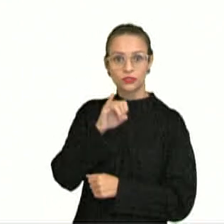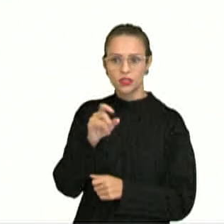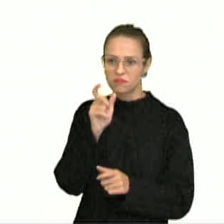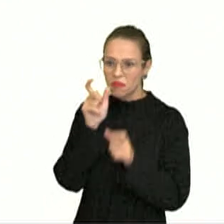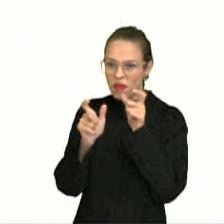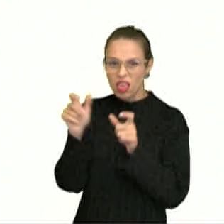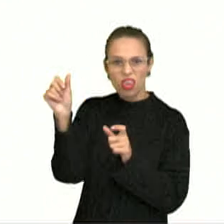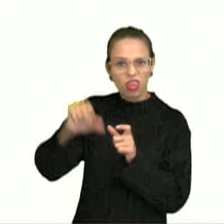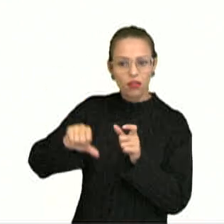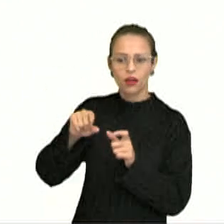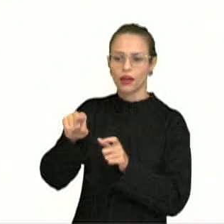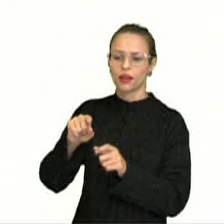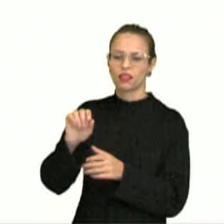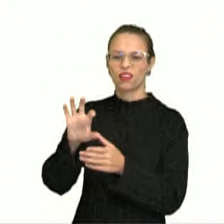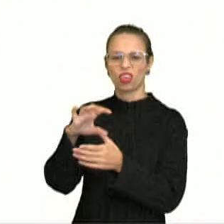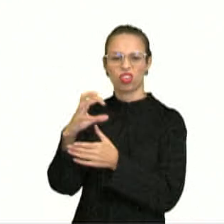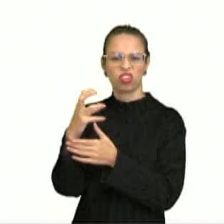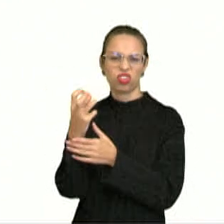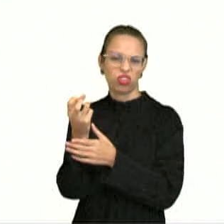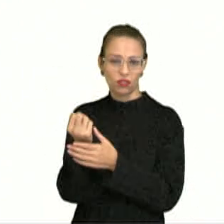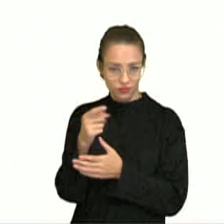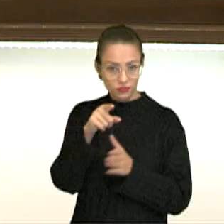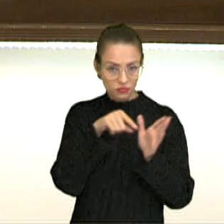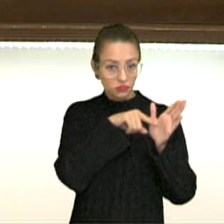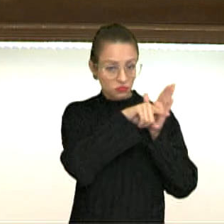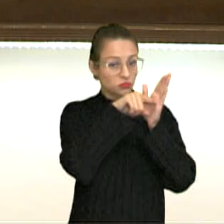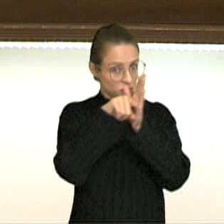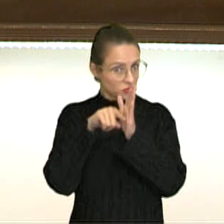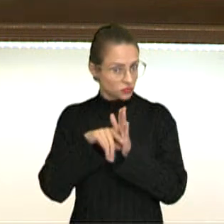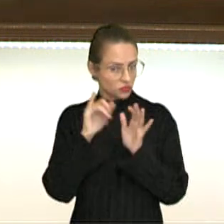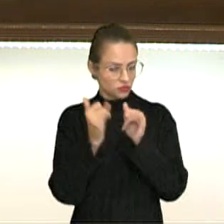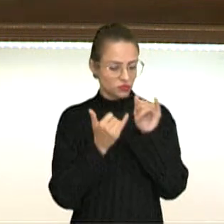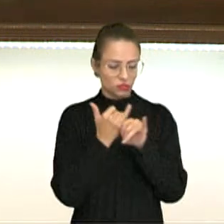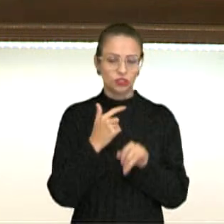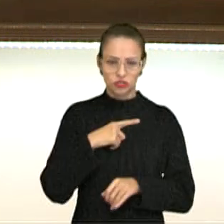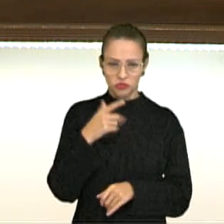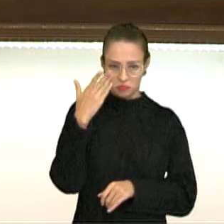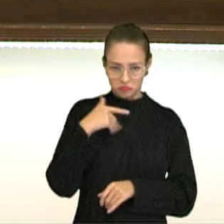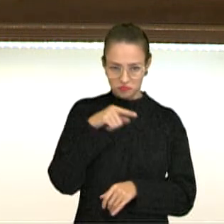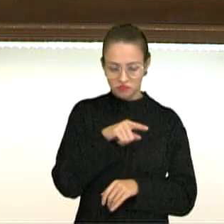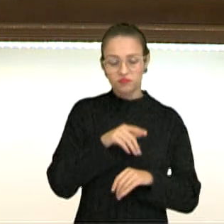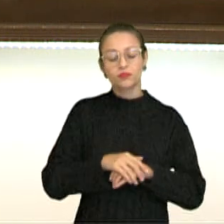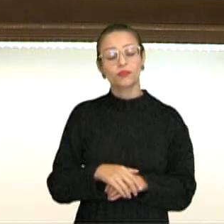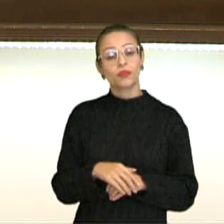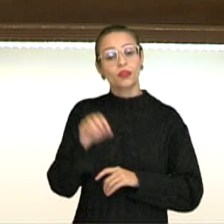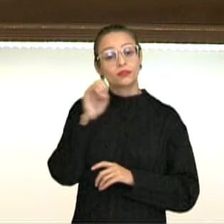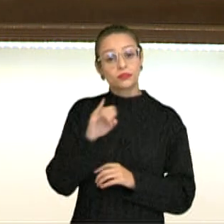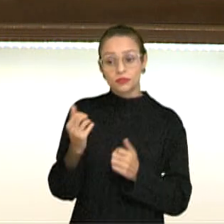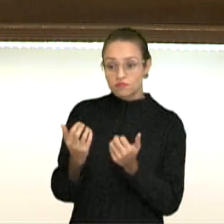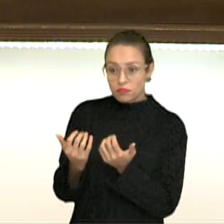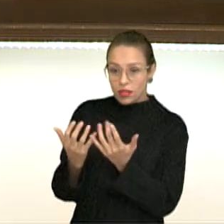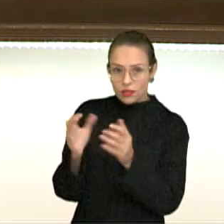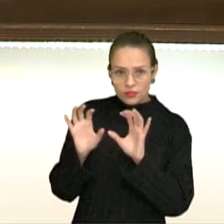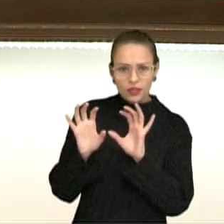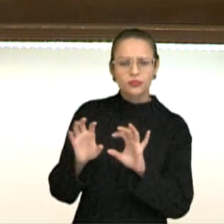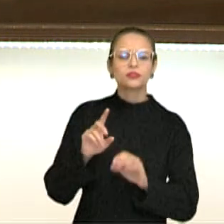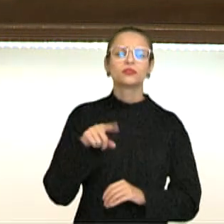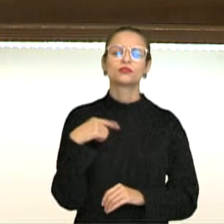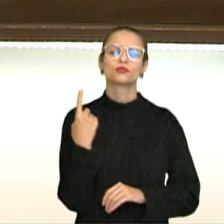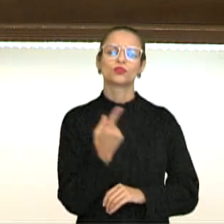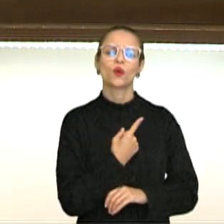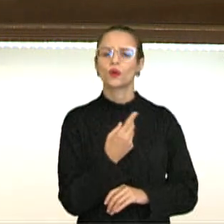morrer. Se você pesquisar na internet, você vai ver alguma coisa a respeito disso. Se as plantas reagem assim, como é que